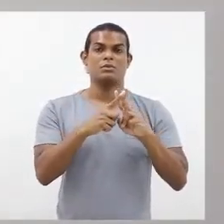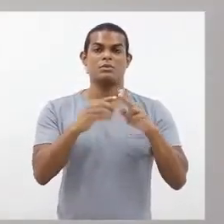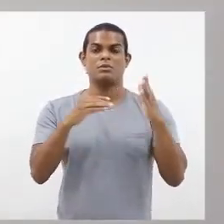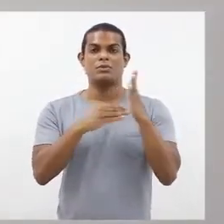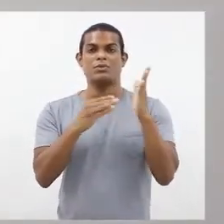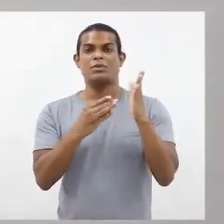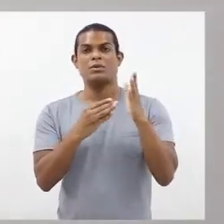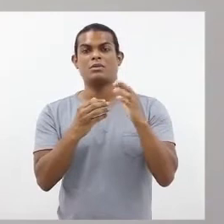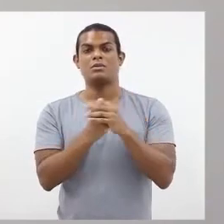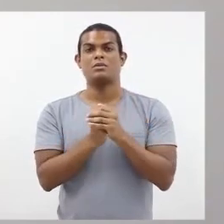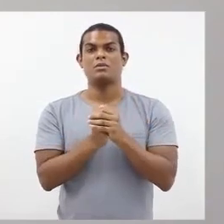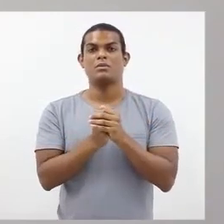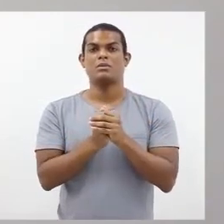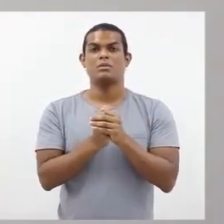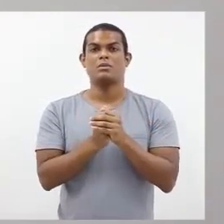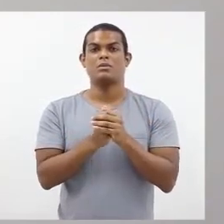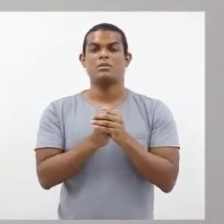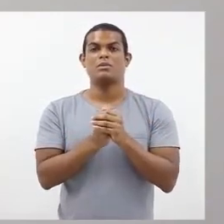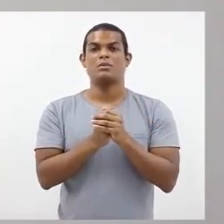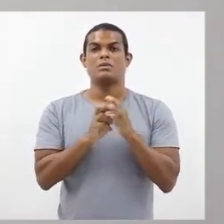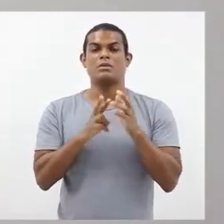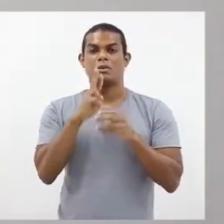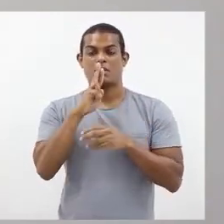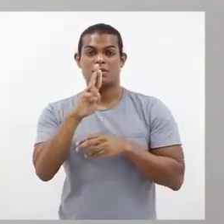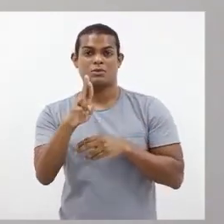gente trata são elementos de resultado,